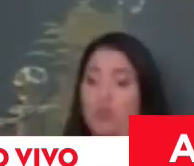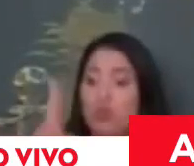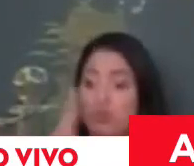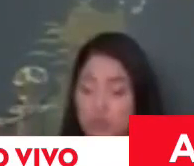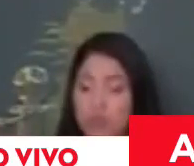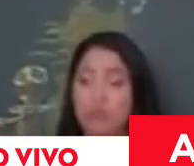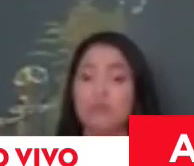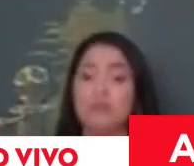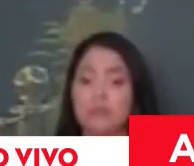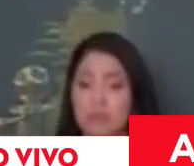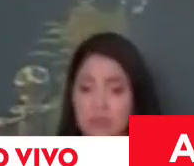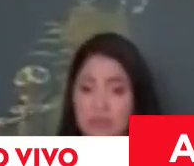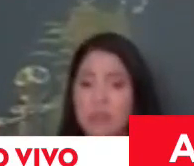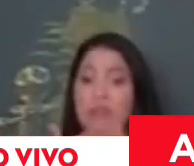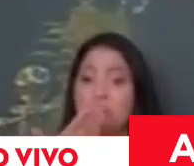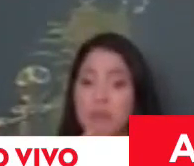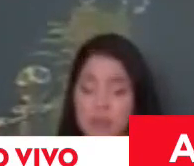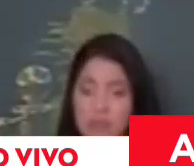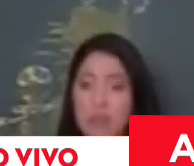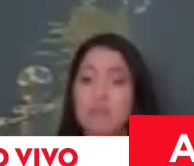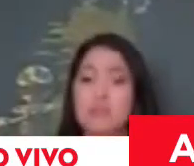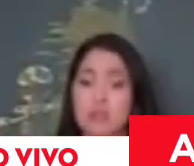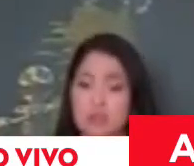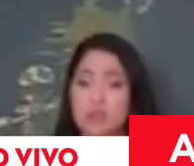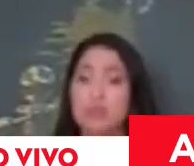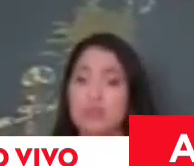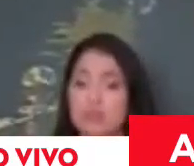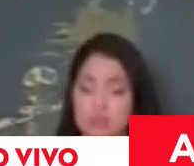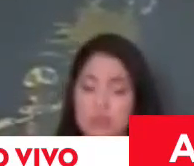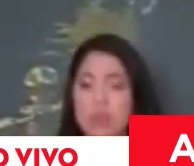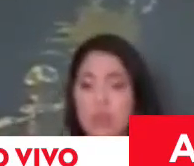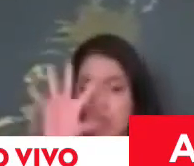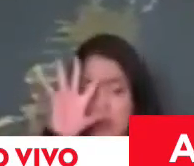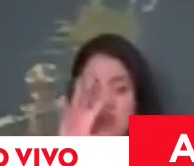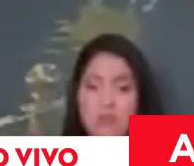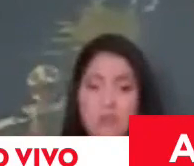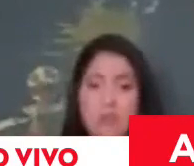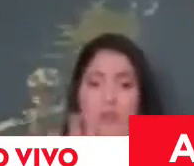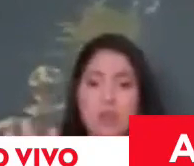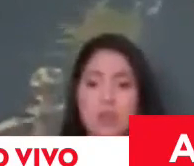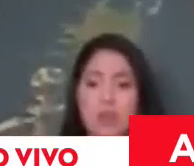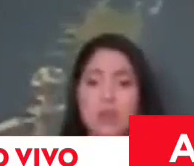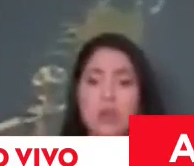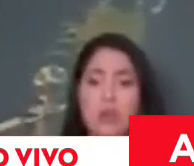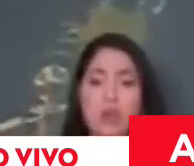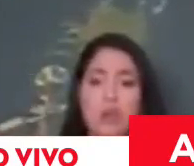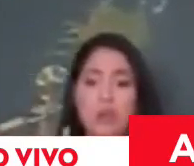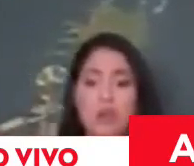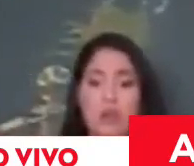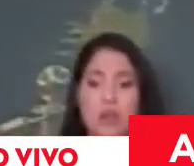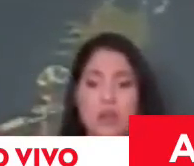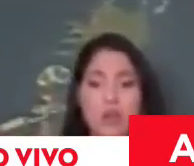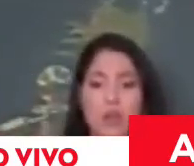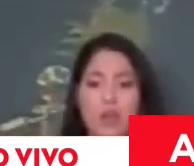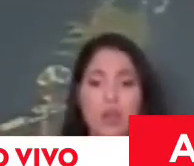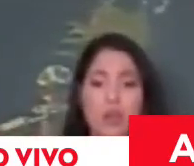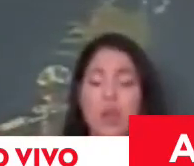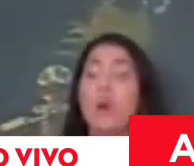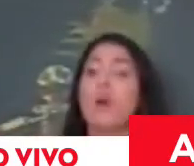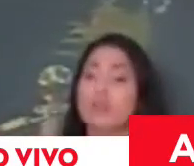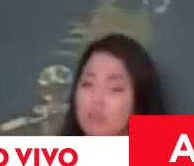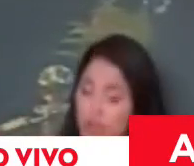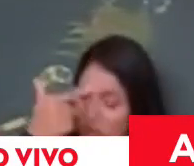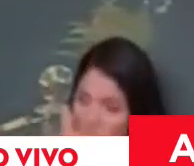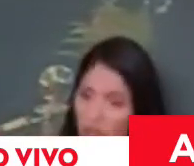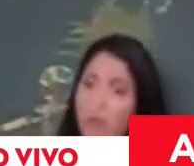imediata interpretação por parte do Poder Judiciário de controle dessa desinformação. Repito, não só